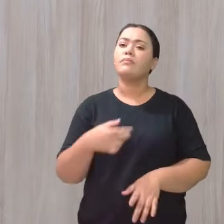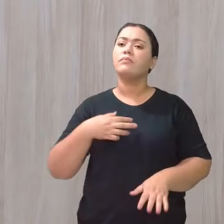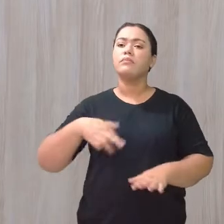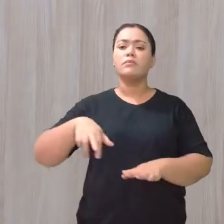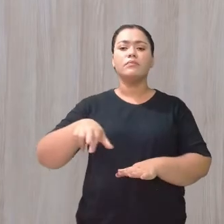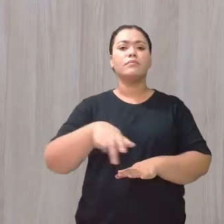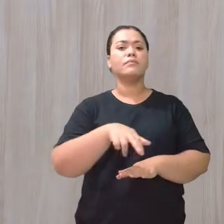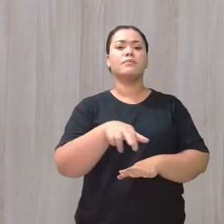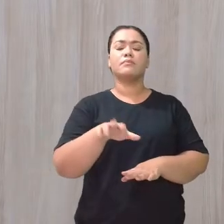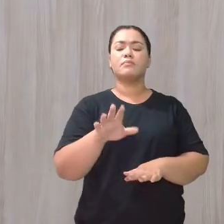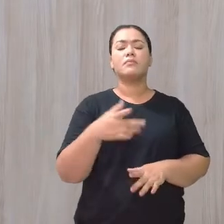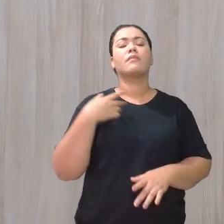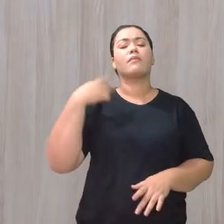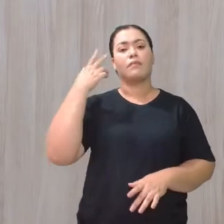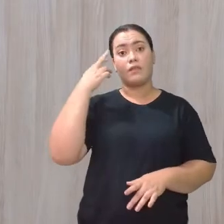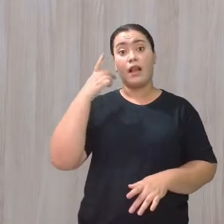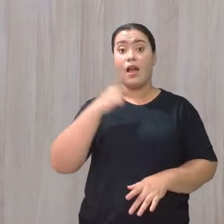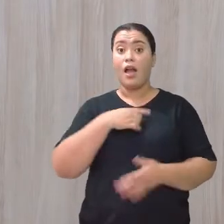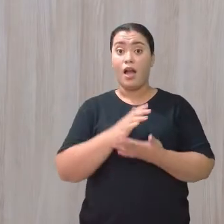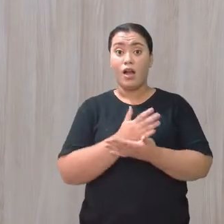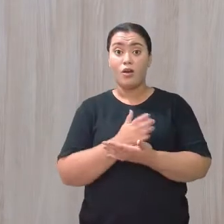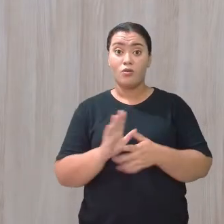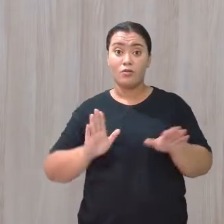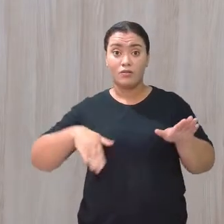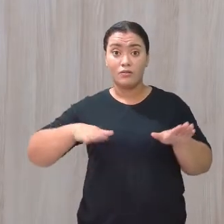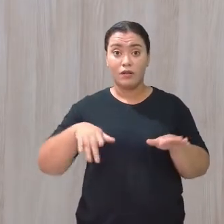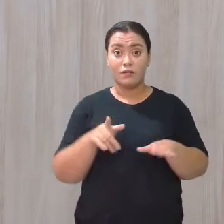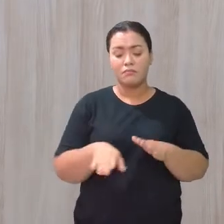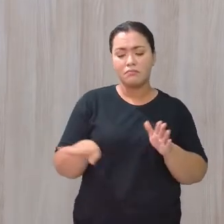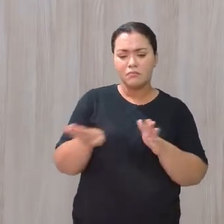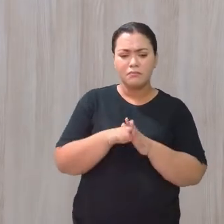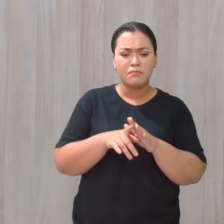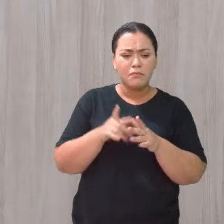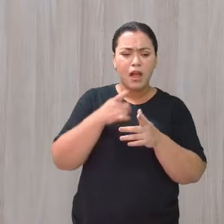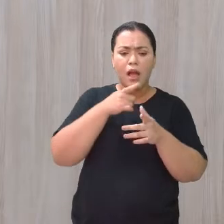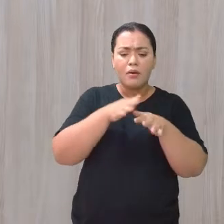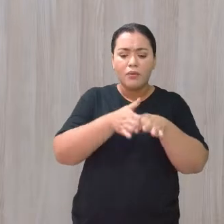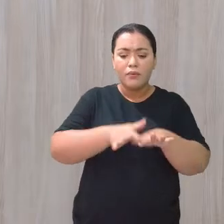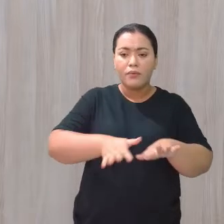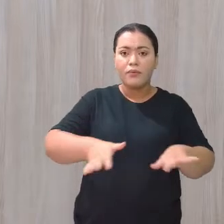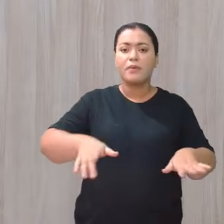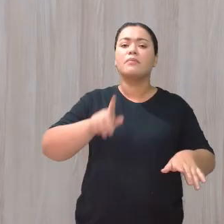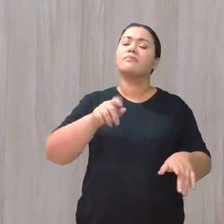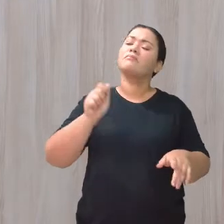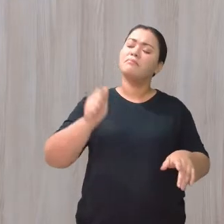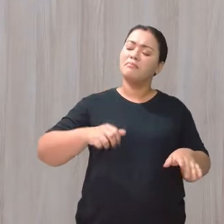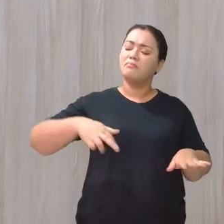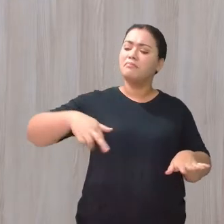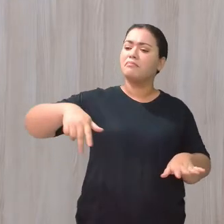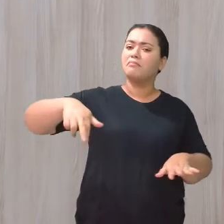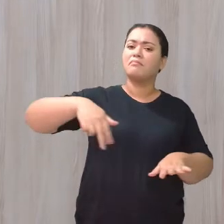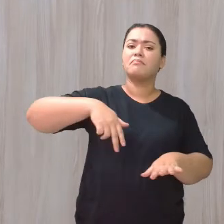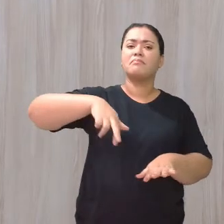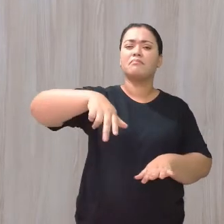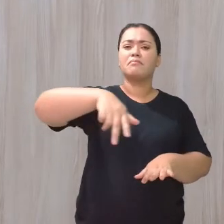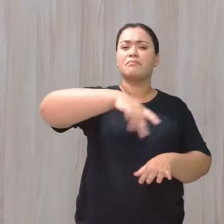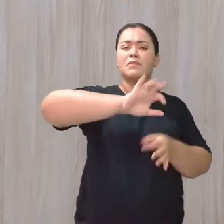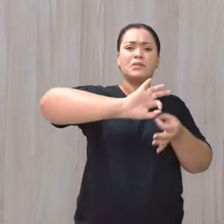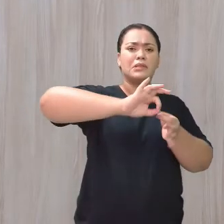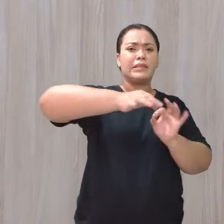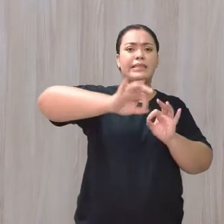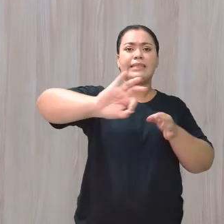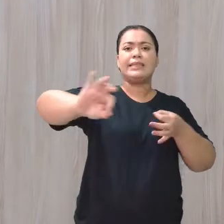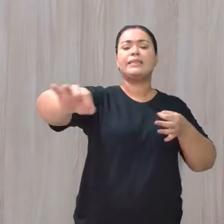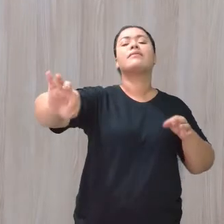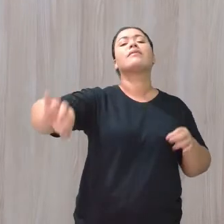né, professora? Isso. Existem praias que você chega e está tão rasinha que você caminha quase